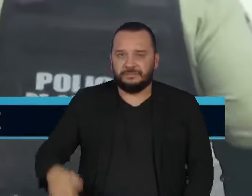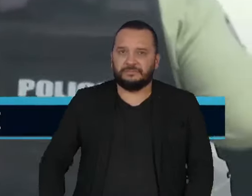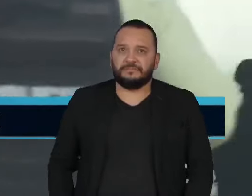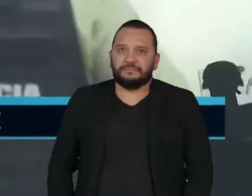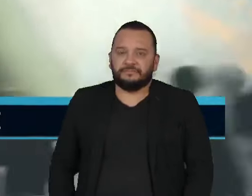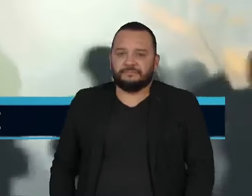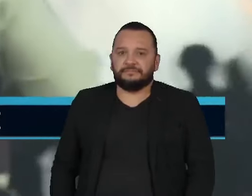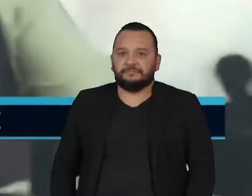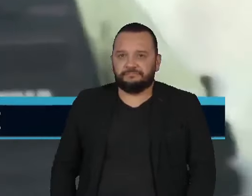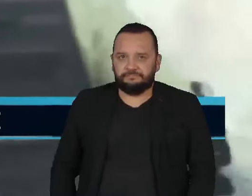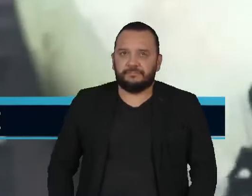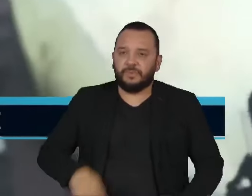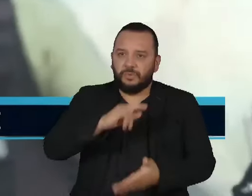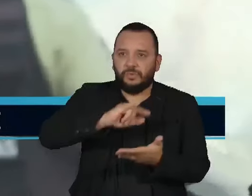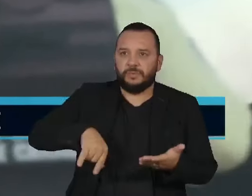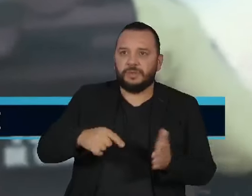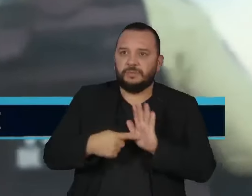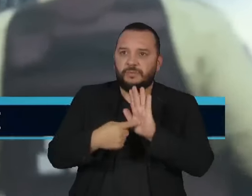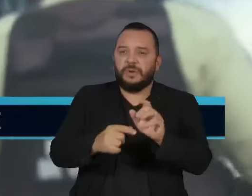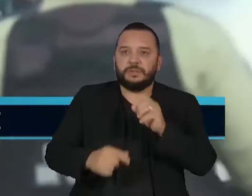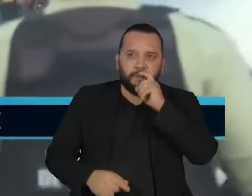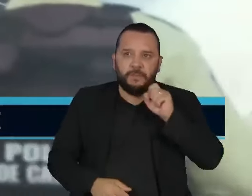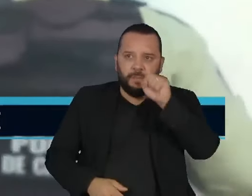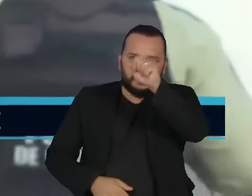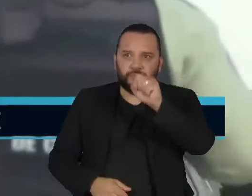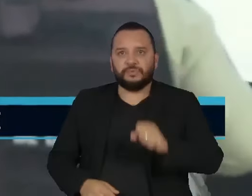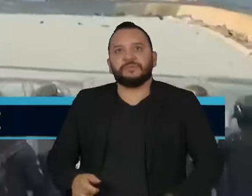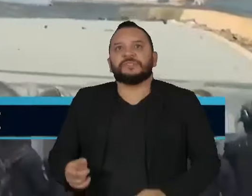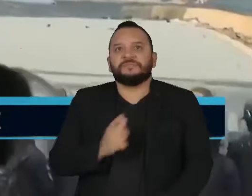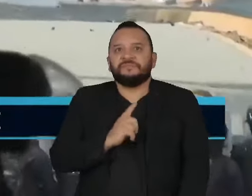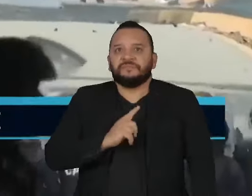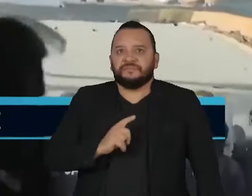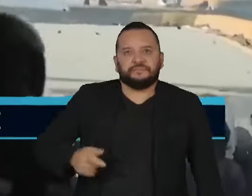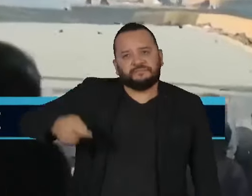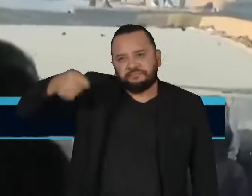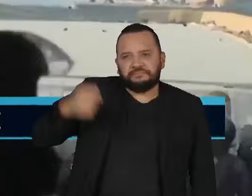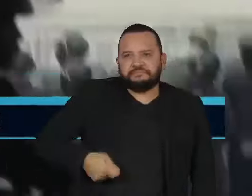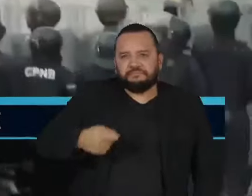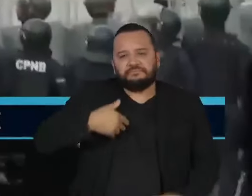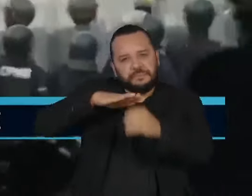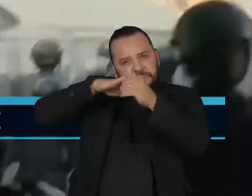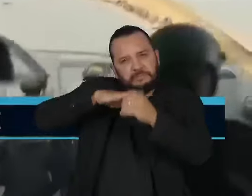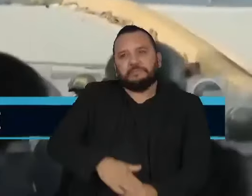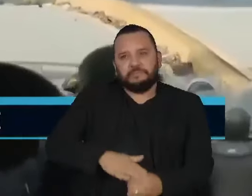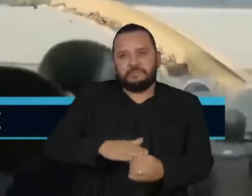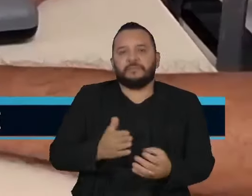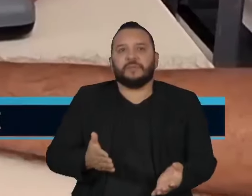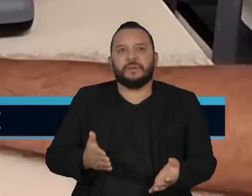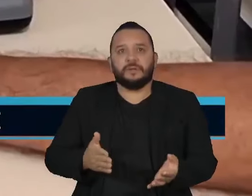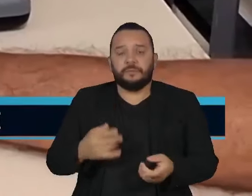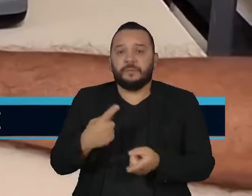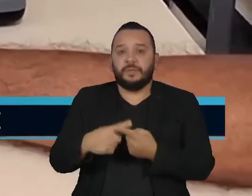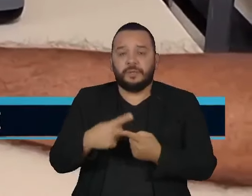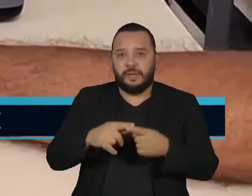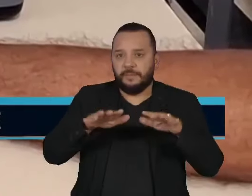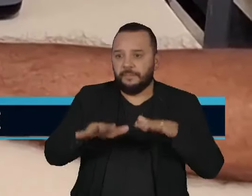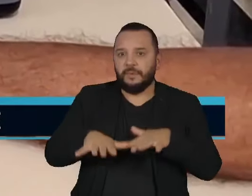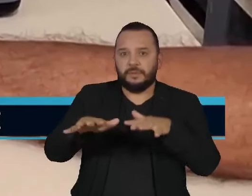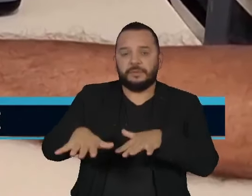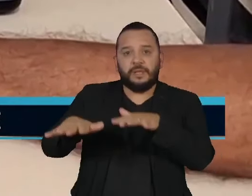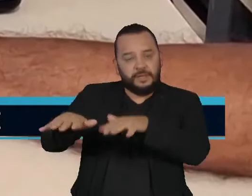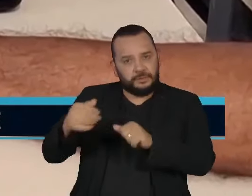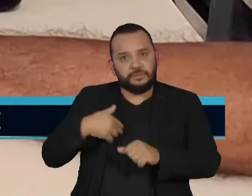O documento aponta que o governo Maduro intensificou dramaticamente a repressão política a protestos após as eleições